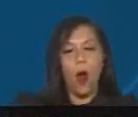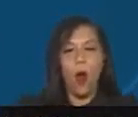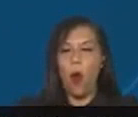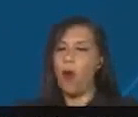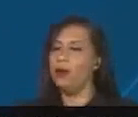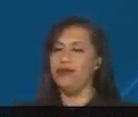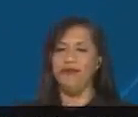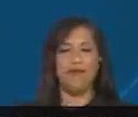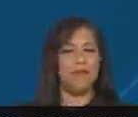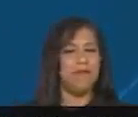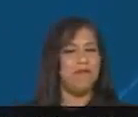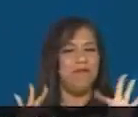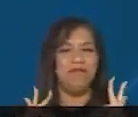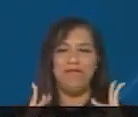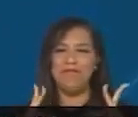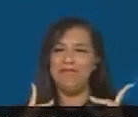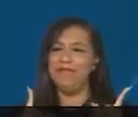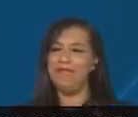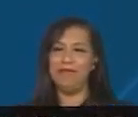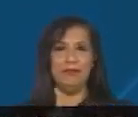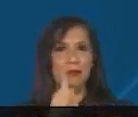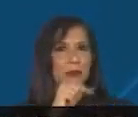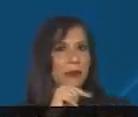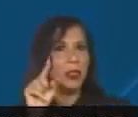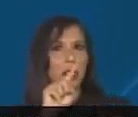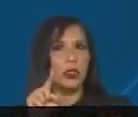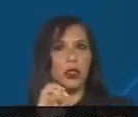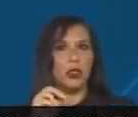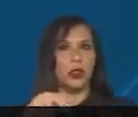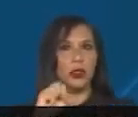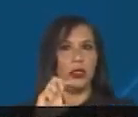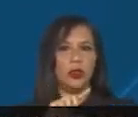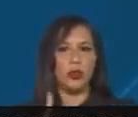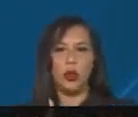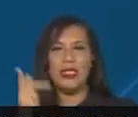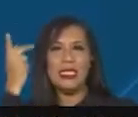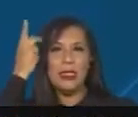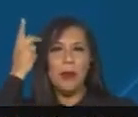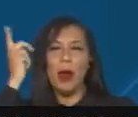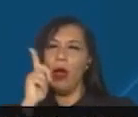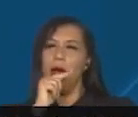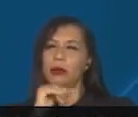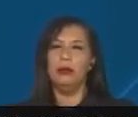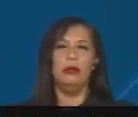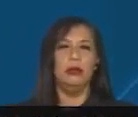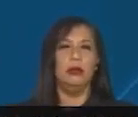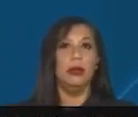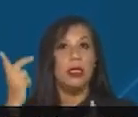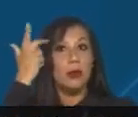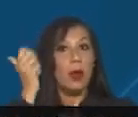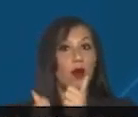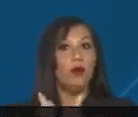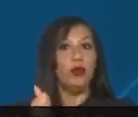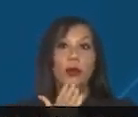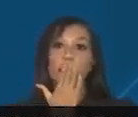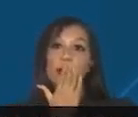tomadas pela água na zona sul o estádio do Morumbi ficou alagado o São Paulo Futebol Clube